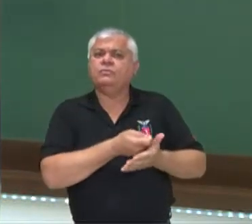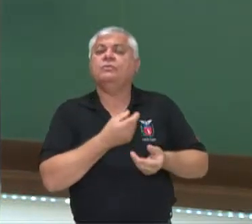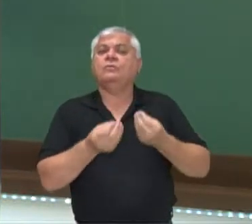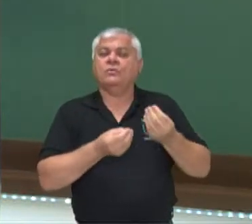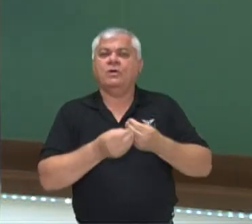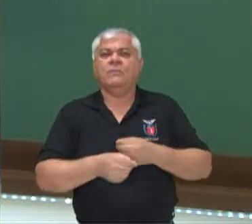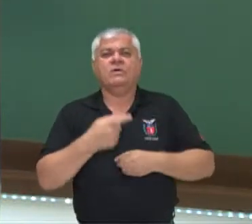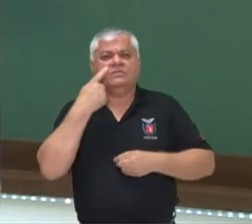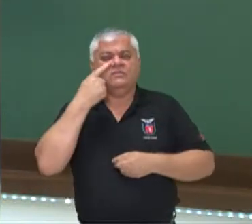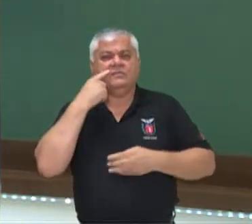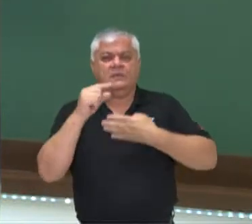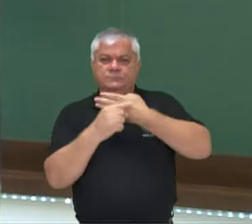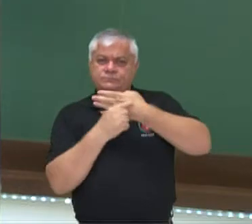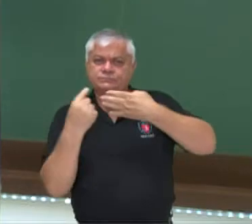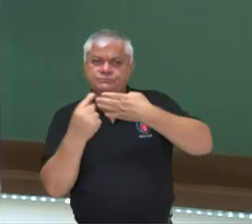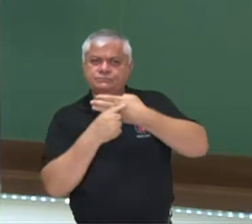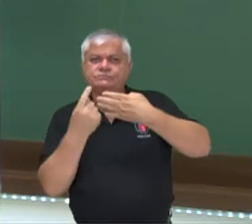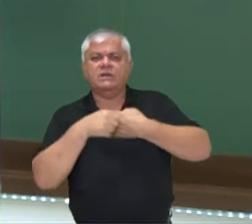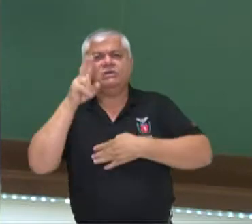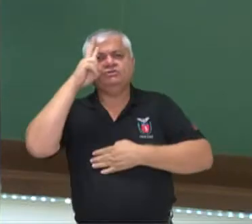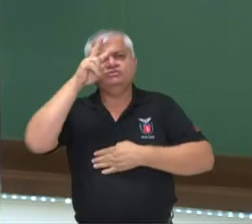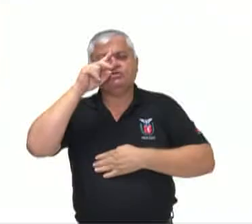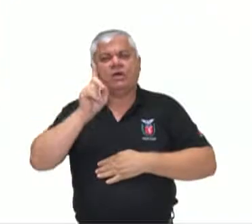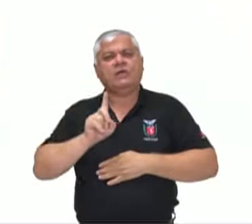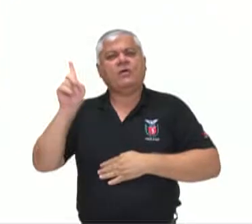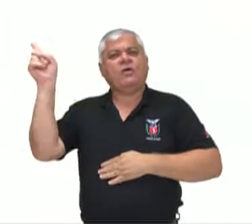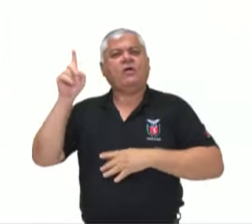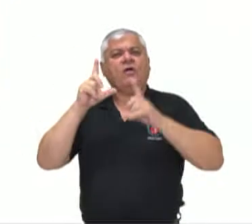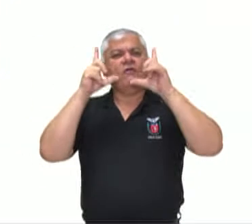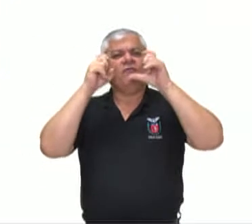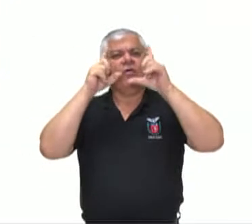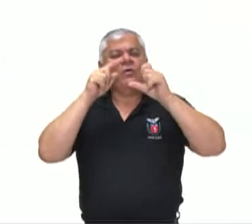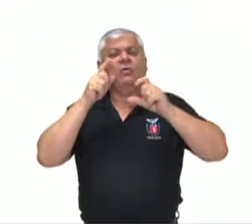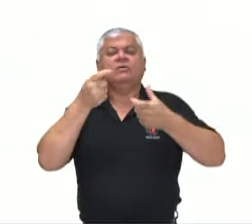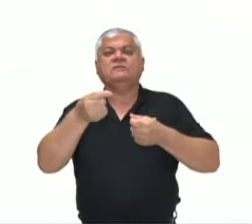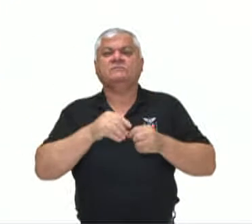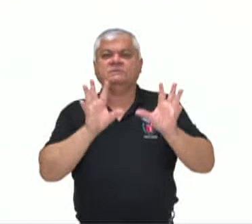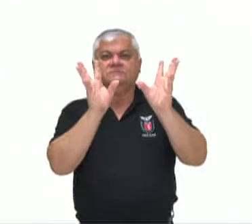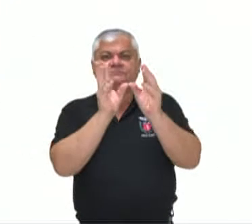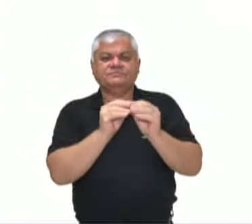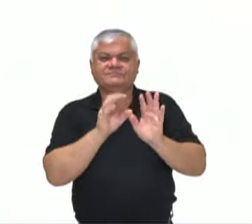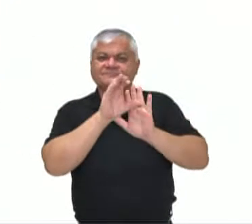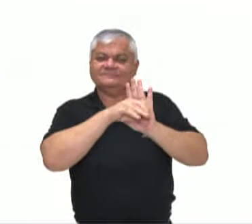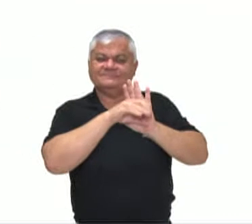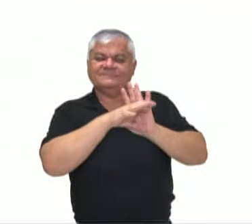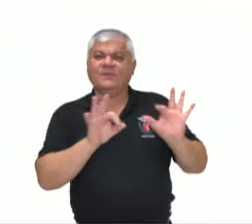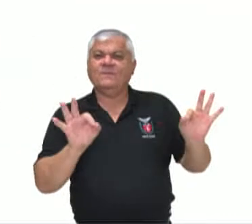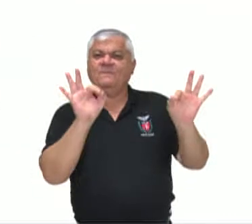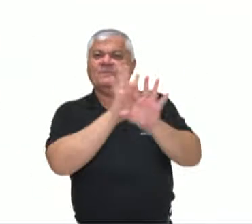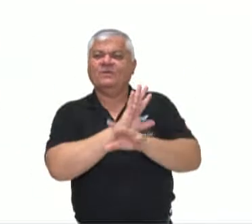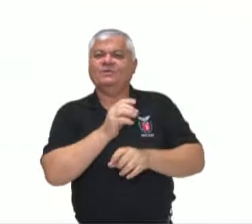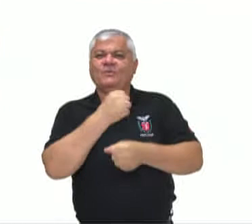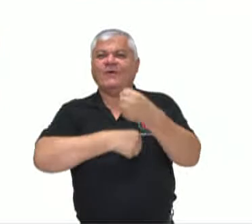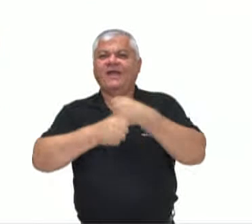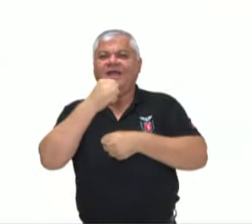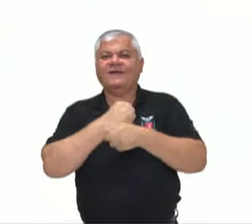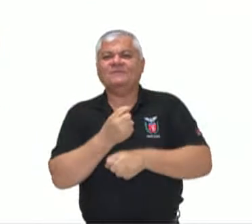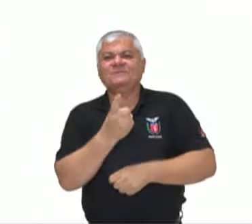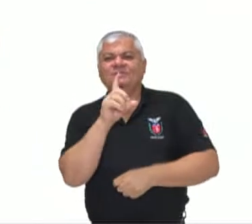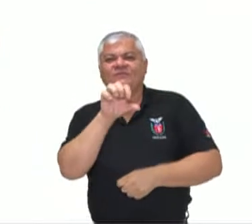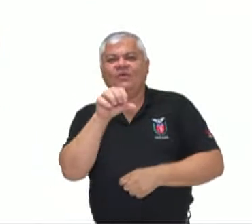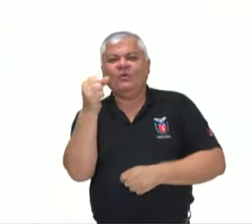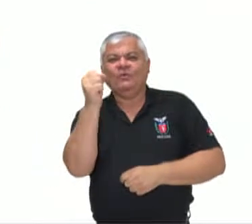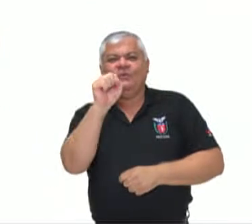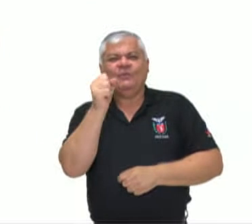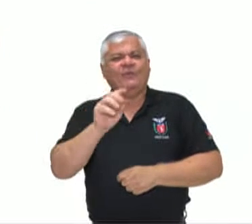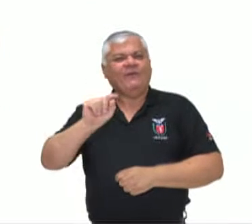uma fonte histórica para a gente analisar, né? A promulgação da Constituição em 1988, né?